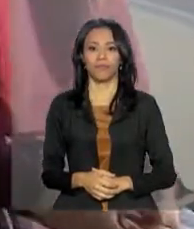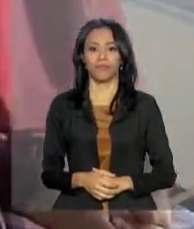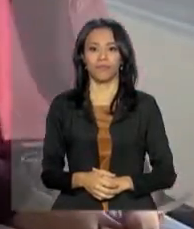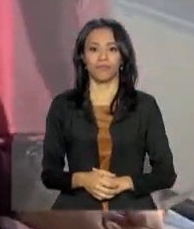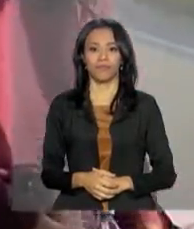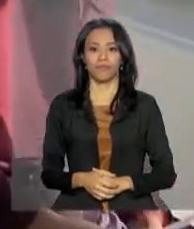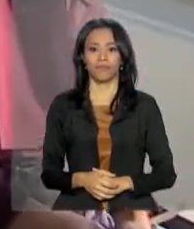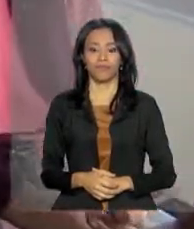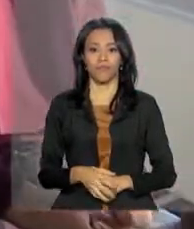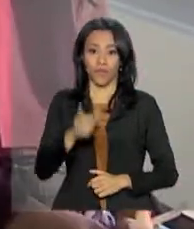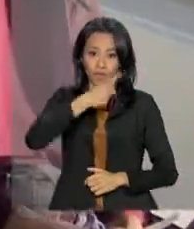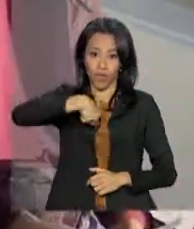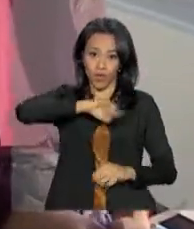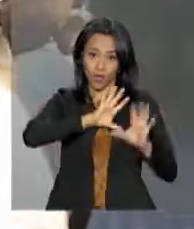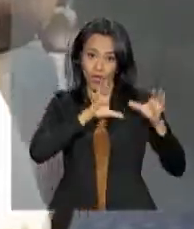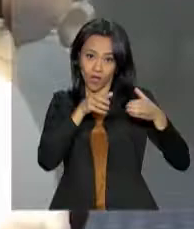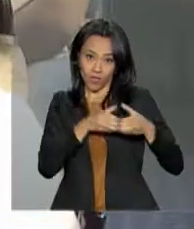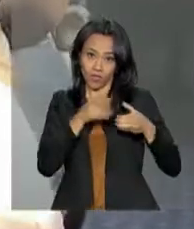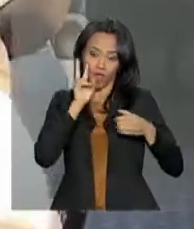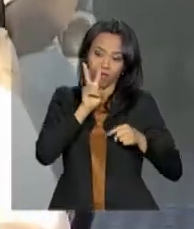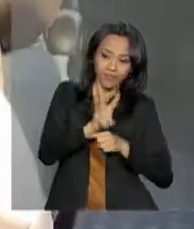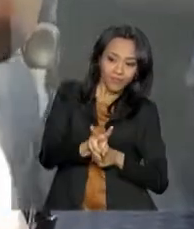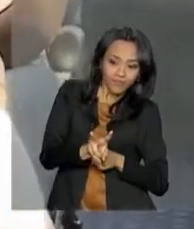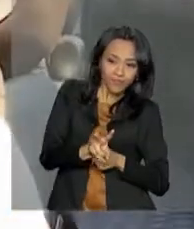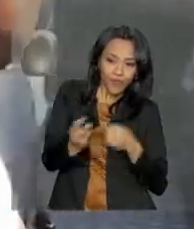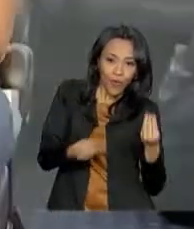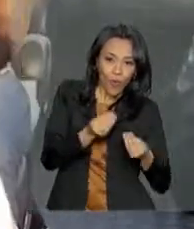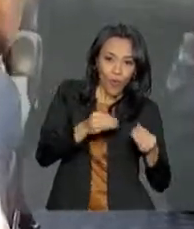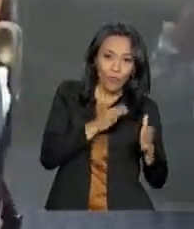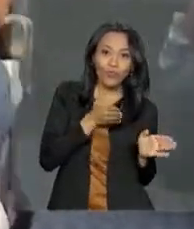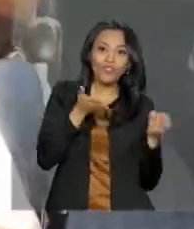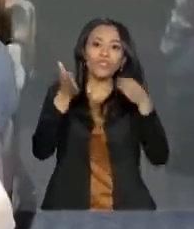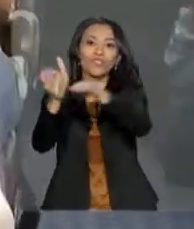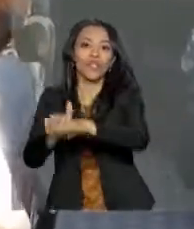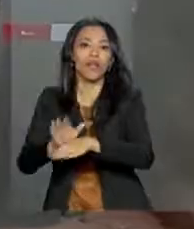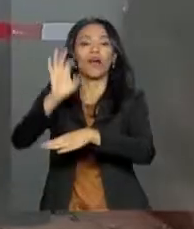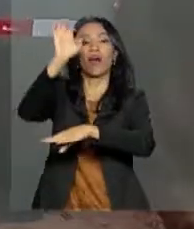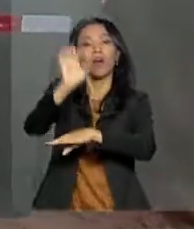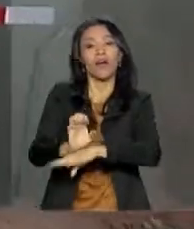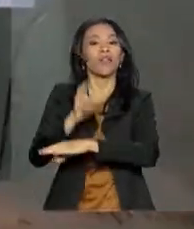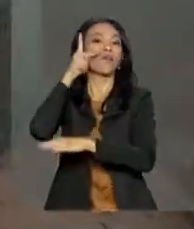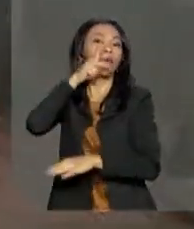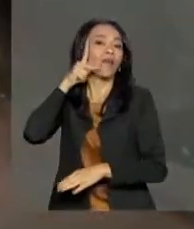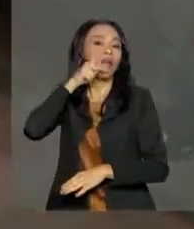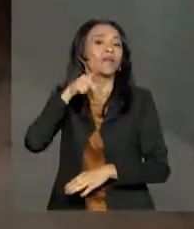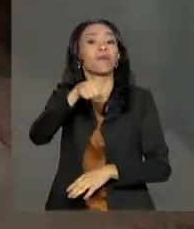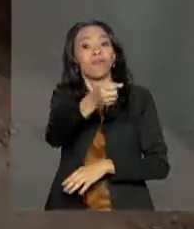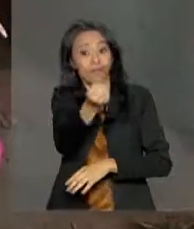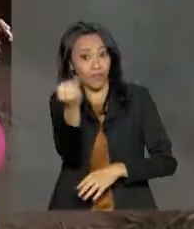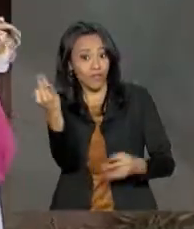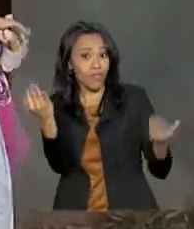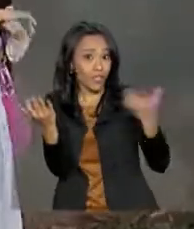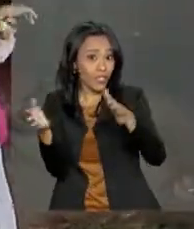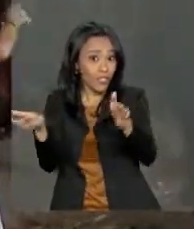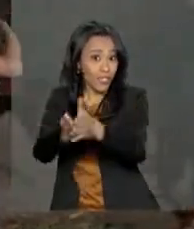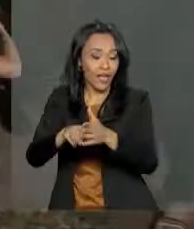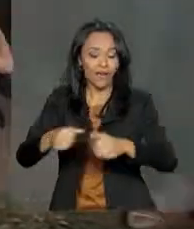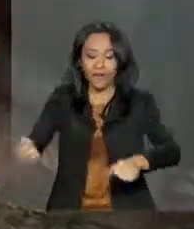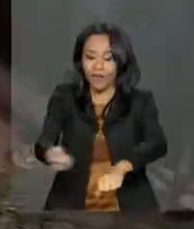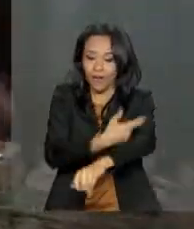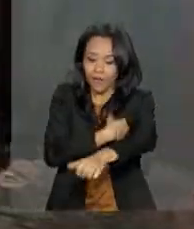Nossa equipe acompanhou a ida até a Paraíba. E a chegada ao destino, para muitos, foi emocionante.